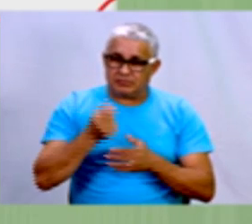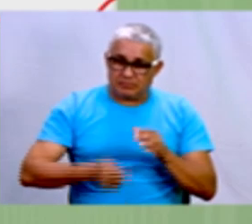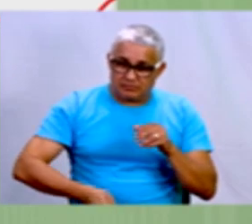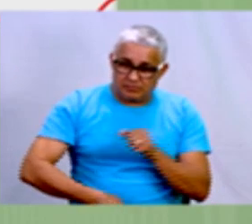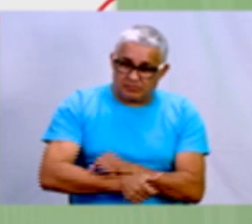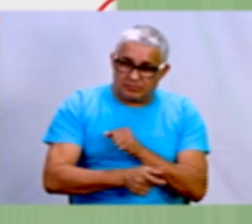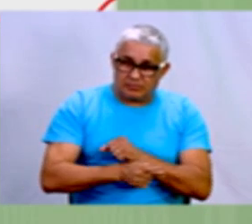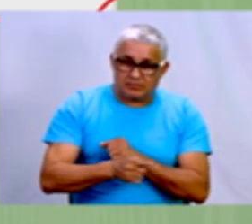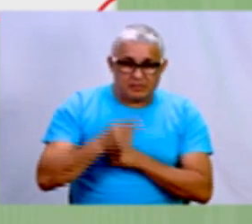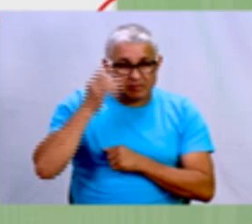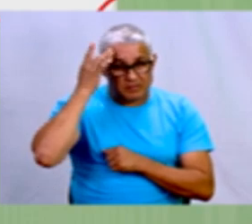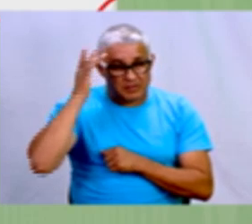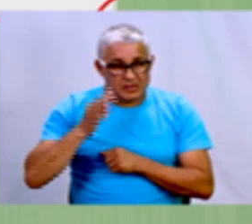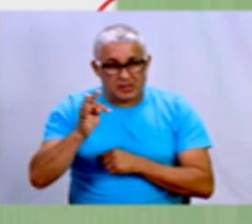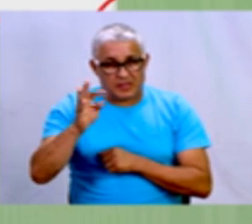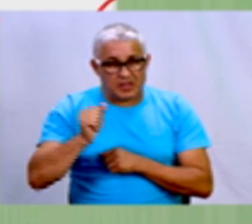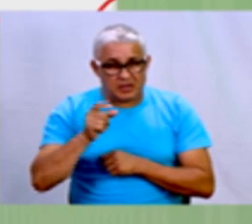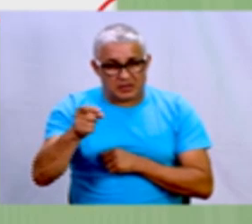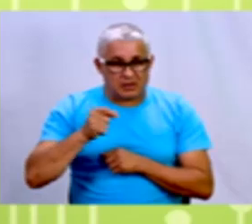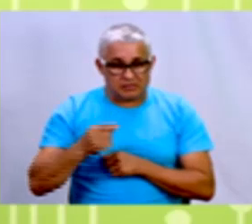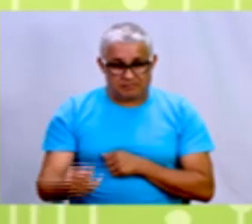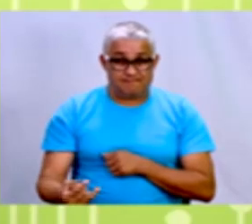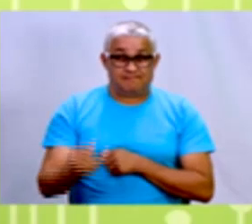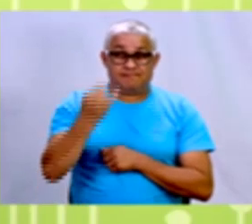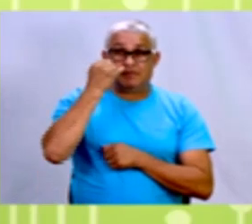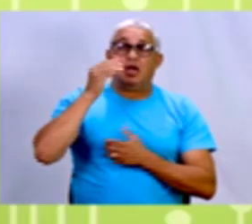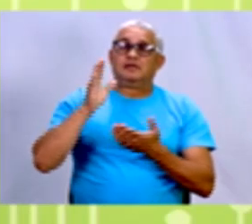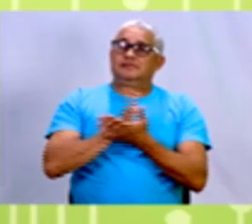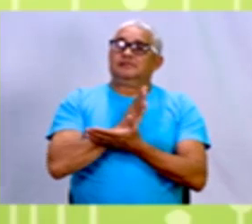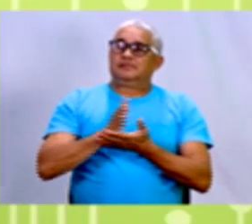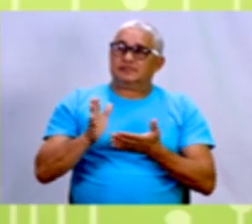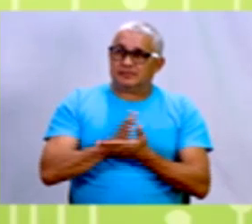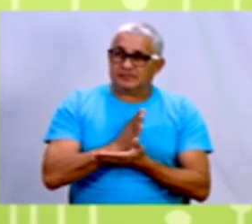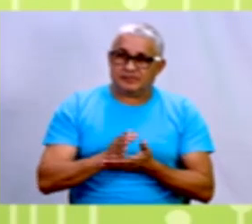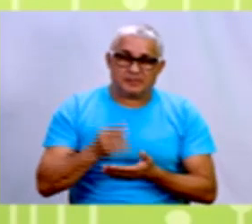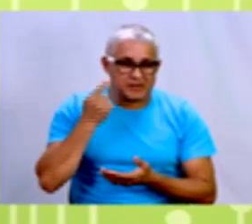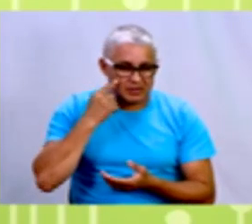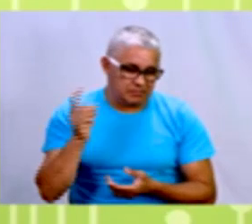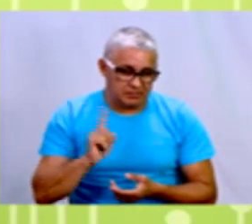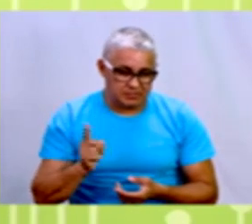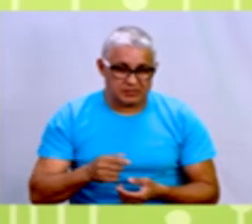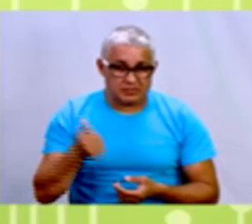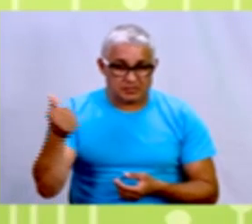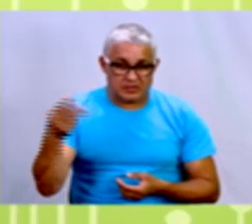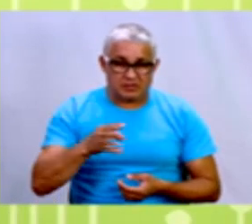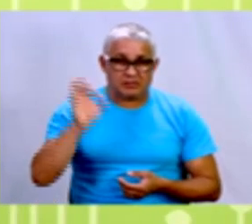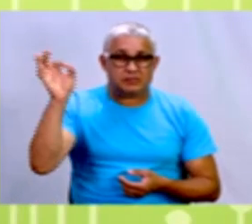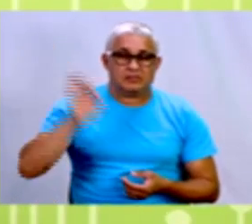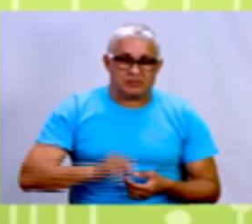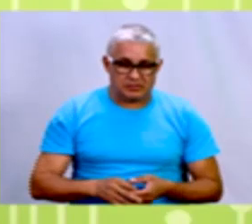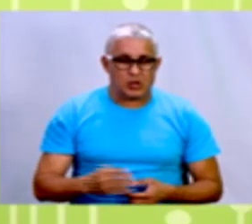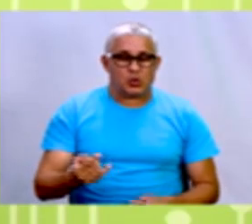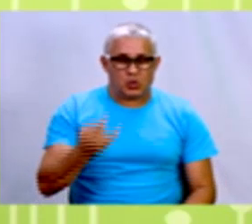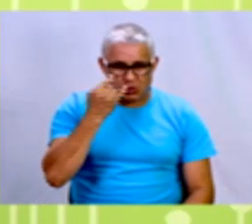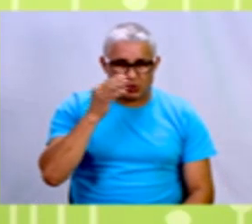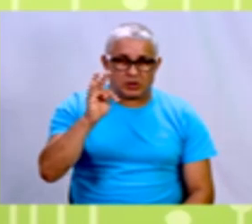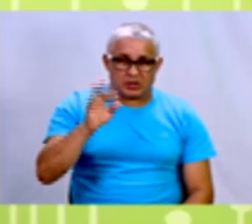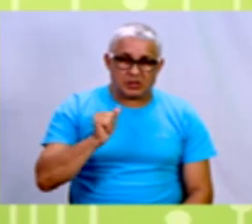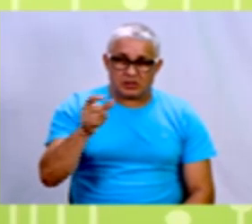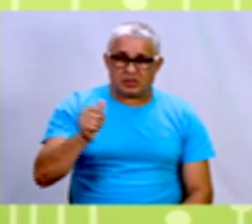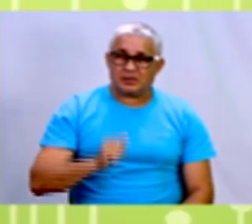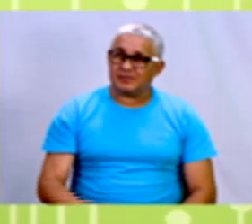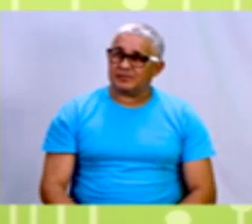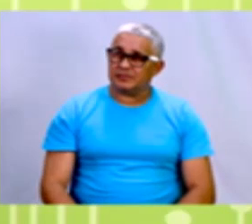essa taxa é muito atrativa, né? Alguns investidores já vão achar que não, mas 13% já é uma taxa bem mais atrativa,